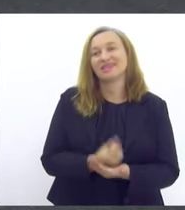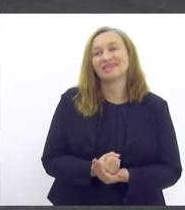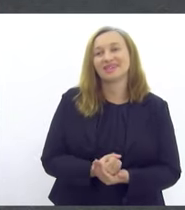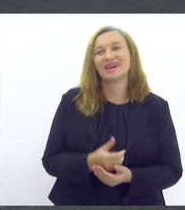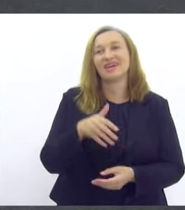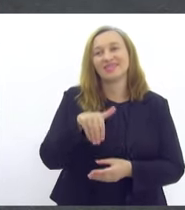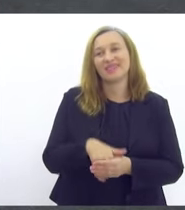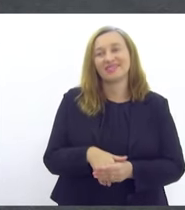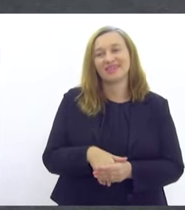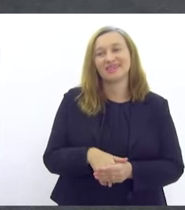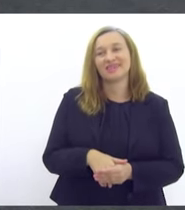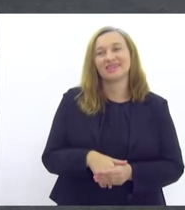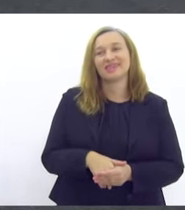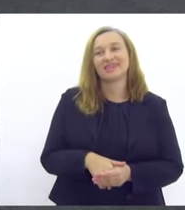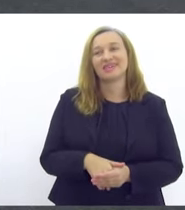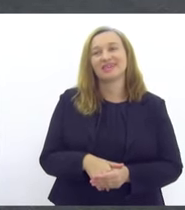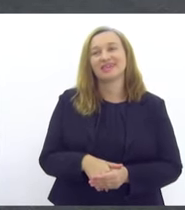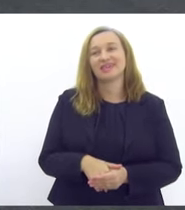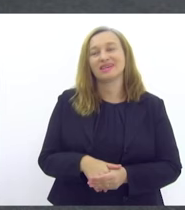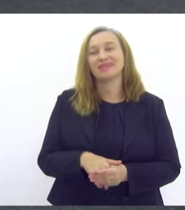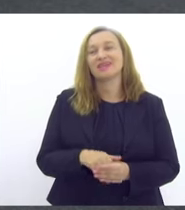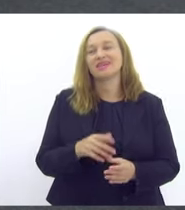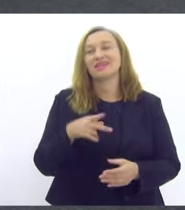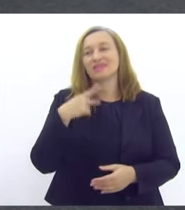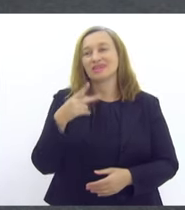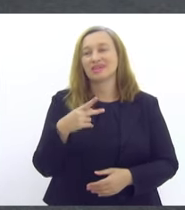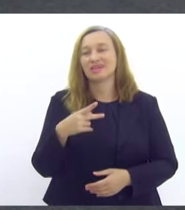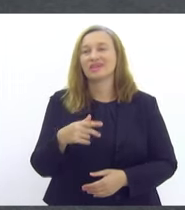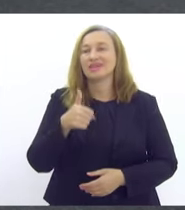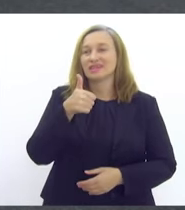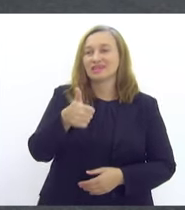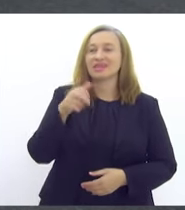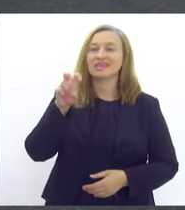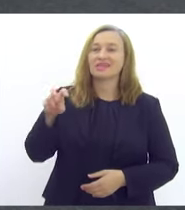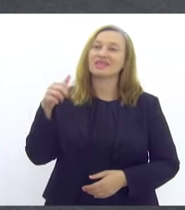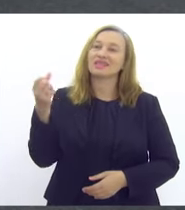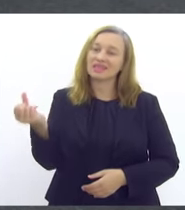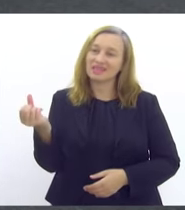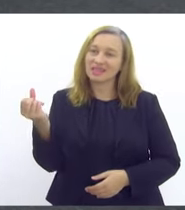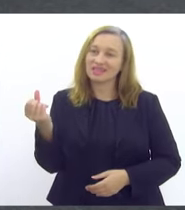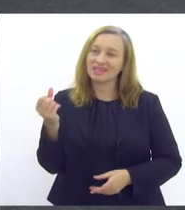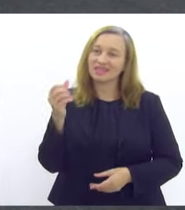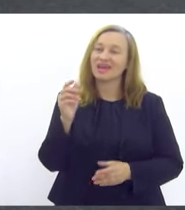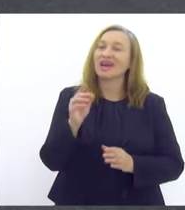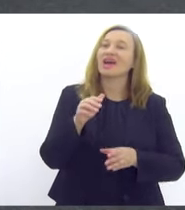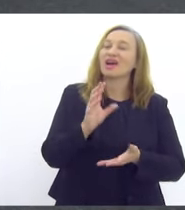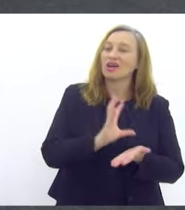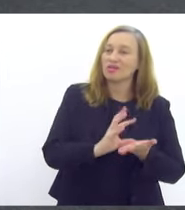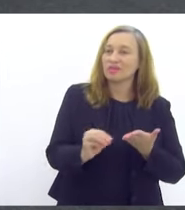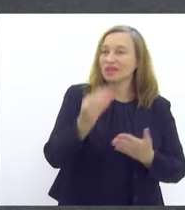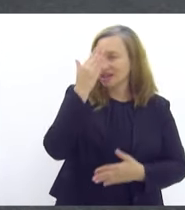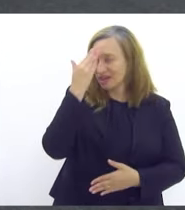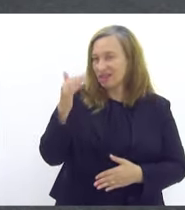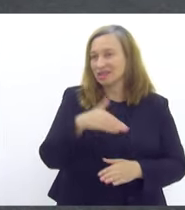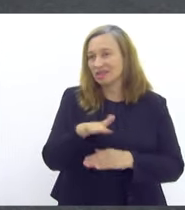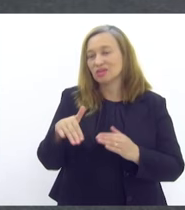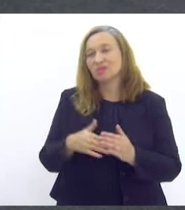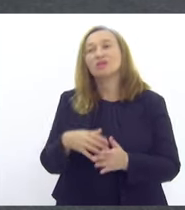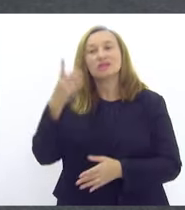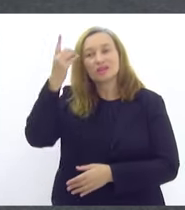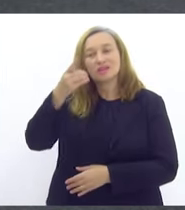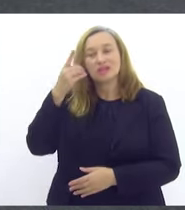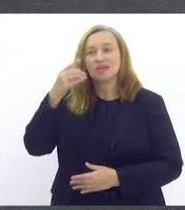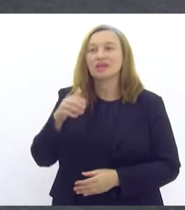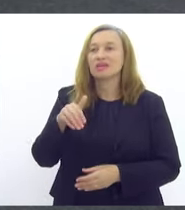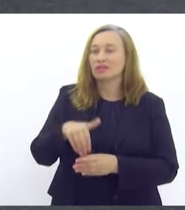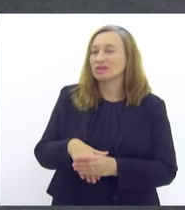votos, inclusive, começando por aí, o 156 da pauta, agradeço a todos os deputados que votaram